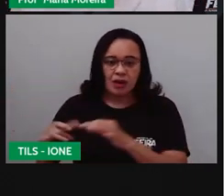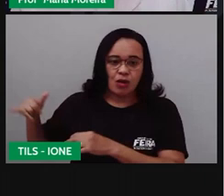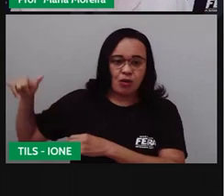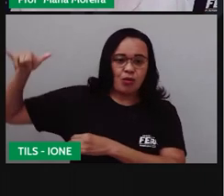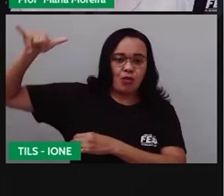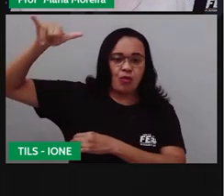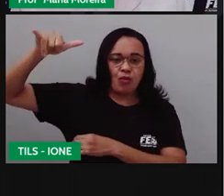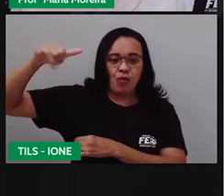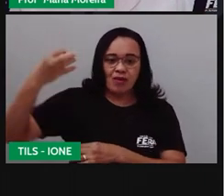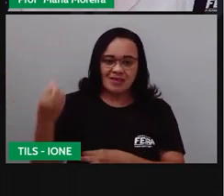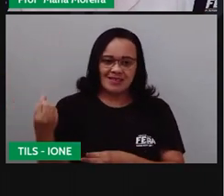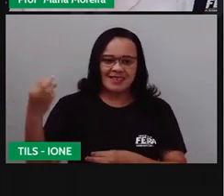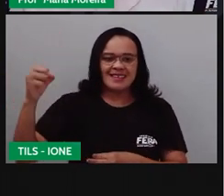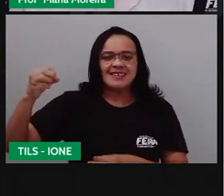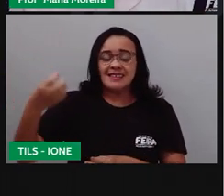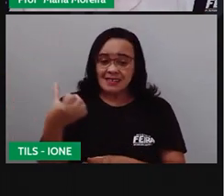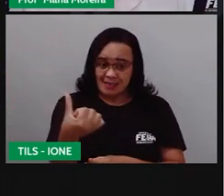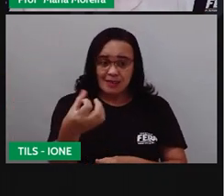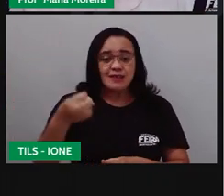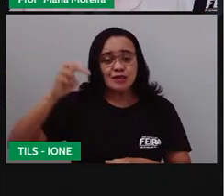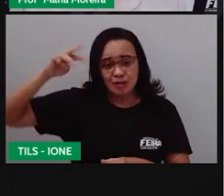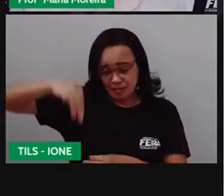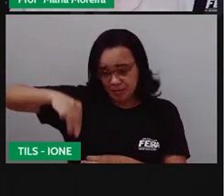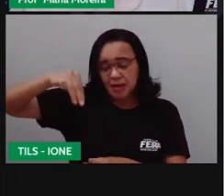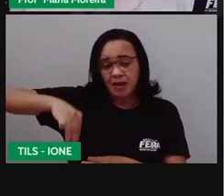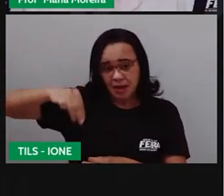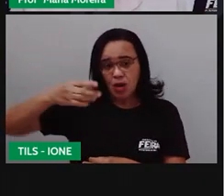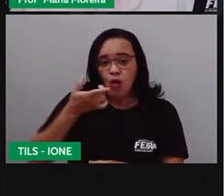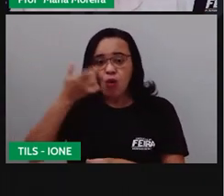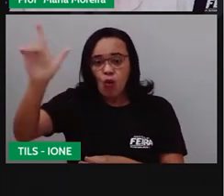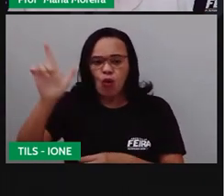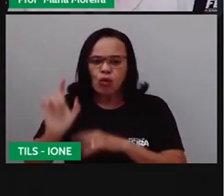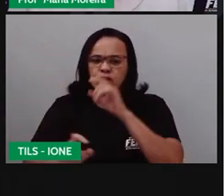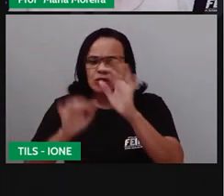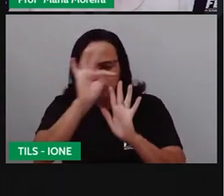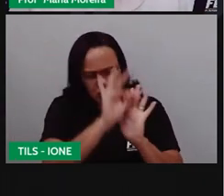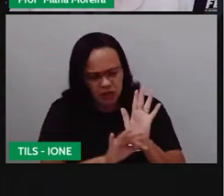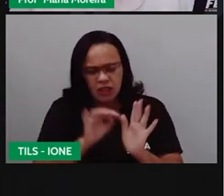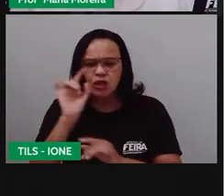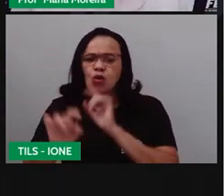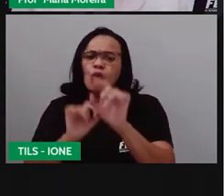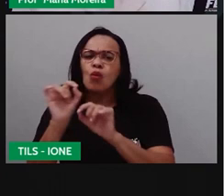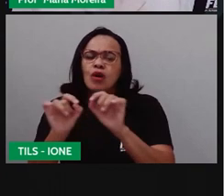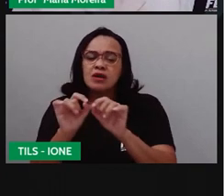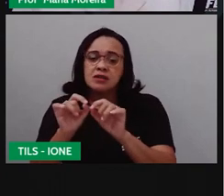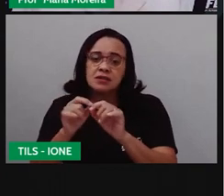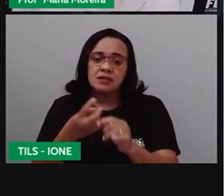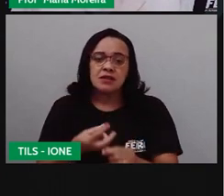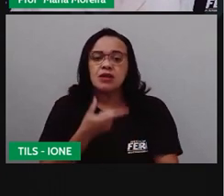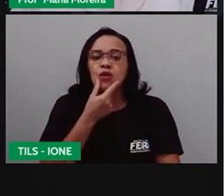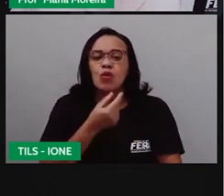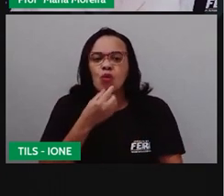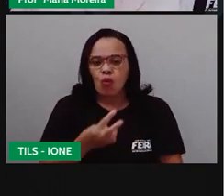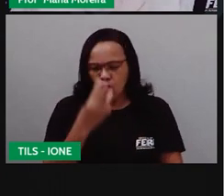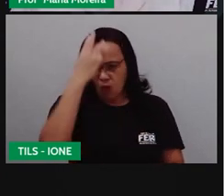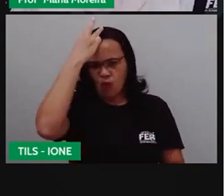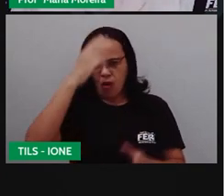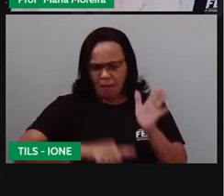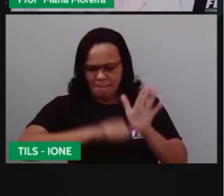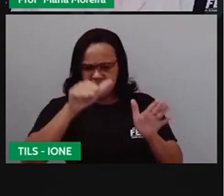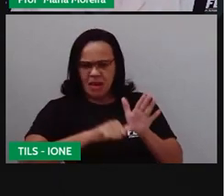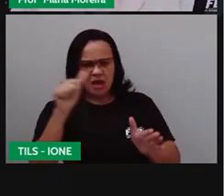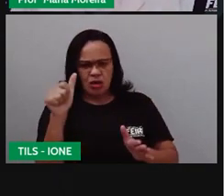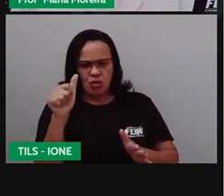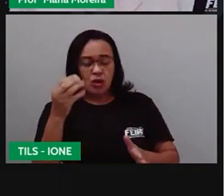em 7 segundos. Uma outra coisa que a gente aprendeu com o texto é que Santos Dumont, ele não foi o quê? O primeiro? Primeiro